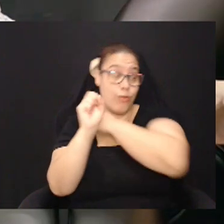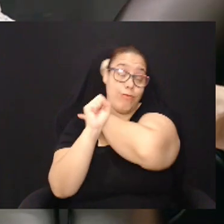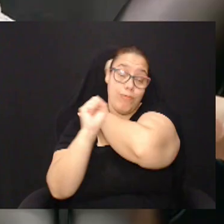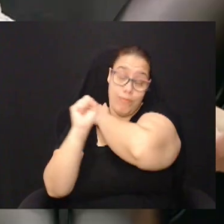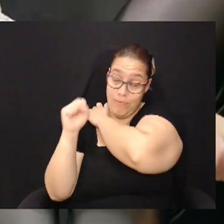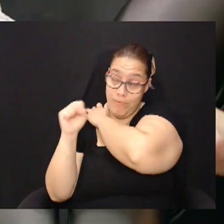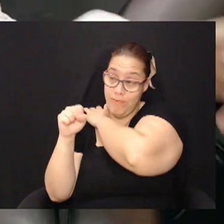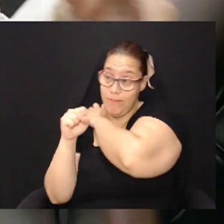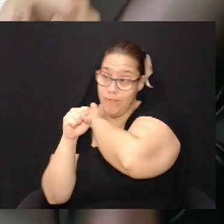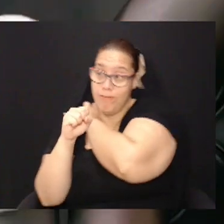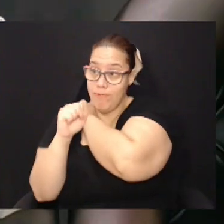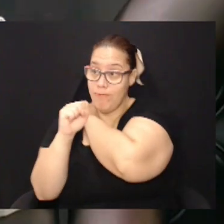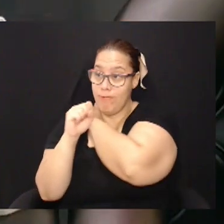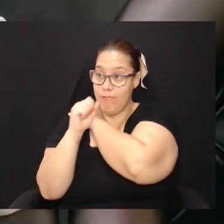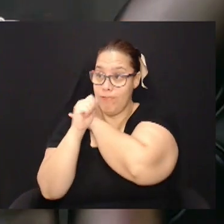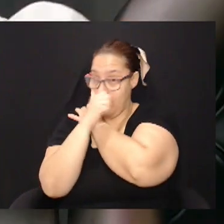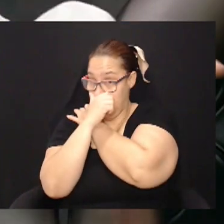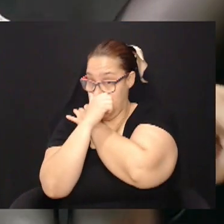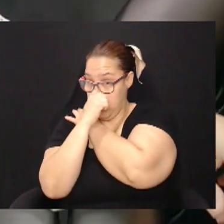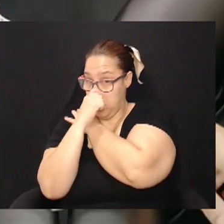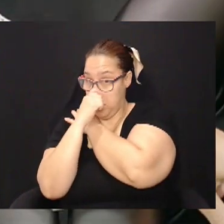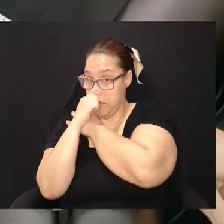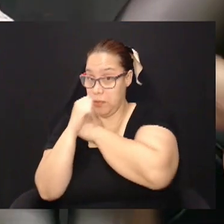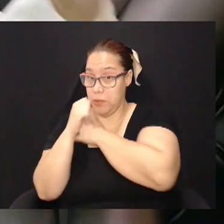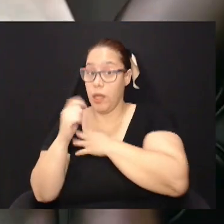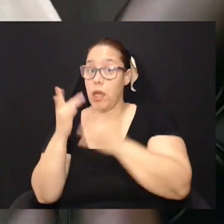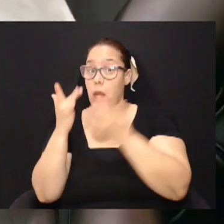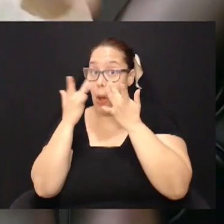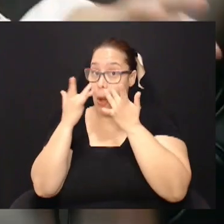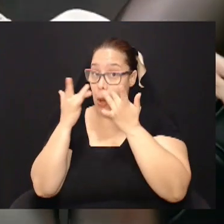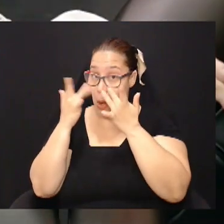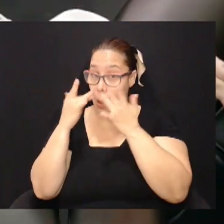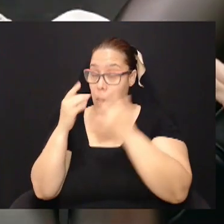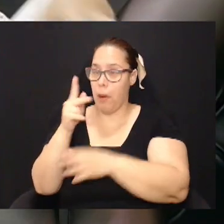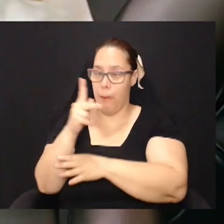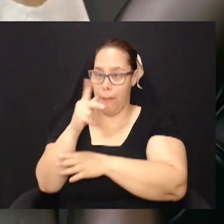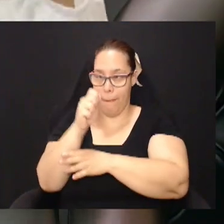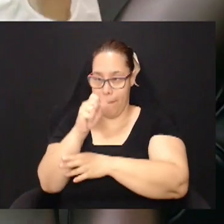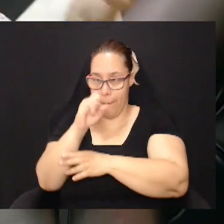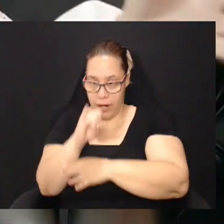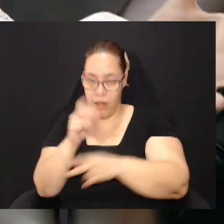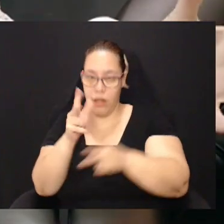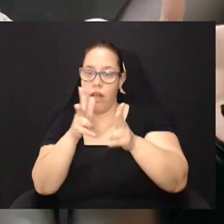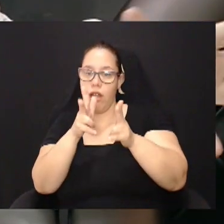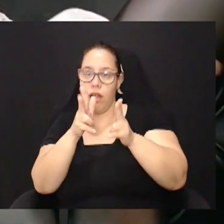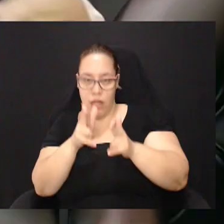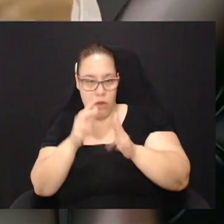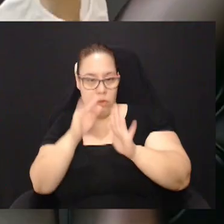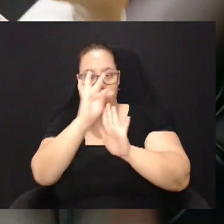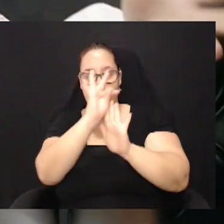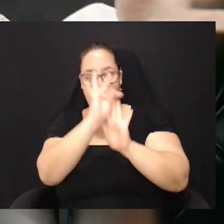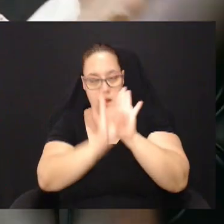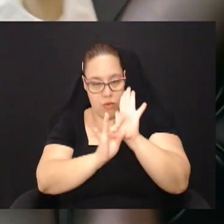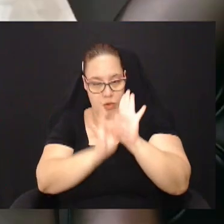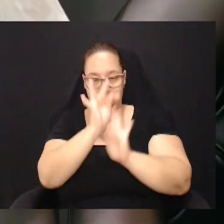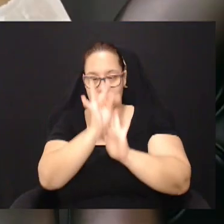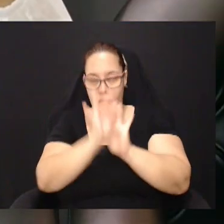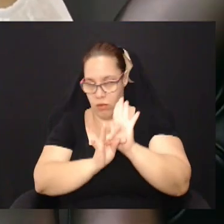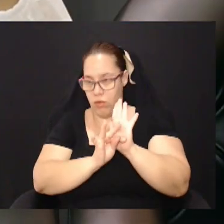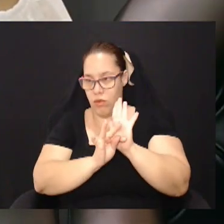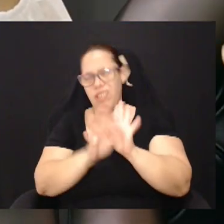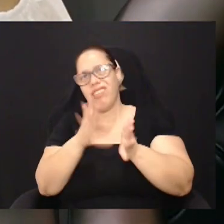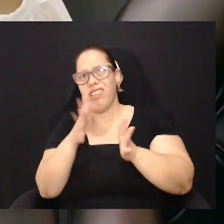também tem uma peça de teatro, Pai, é o mesmo texto, não, né? O